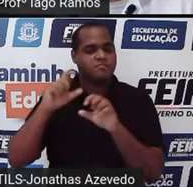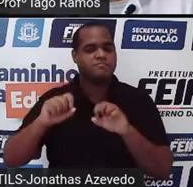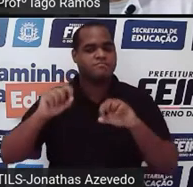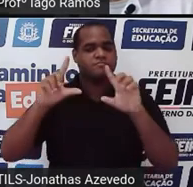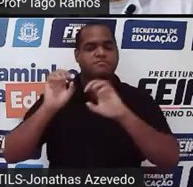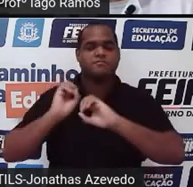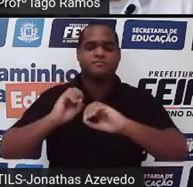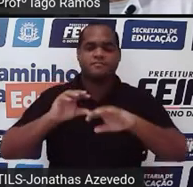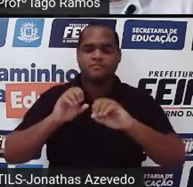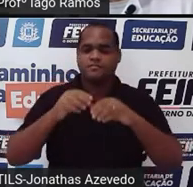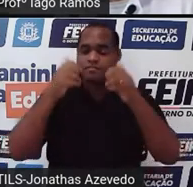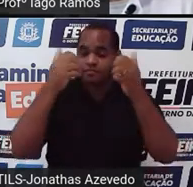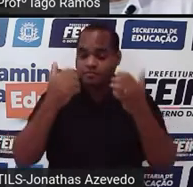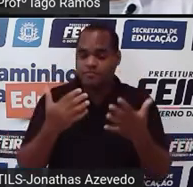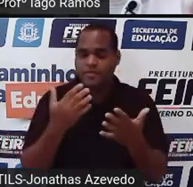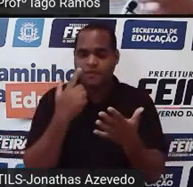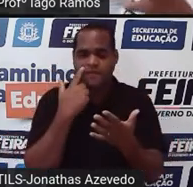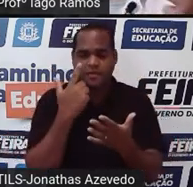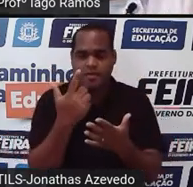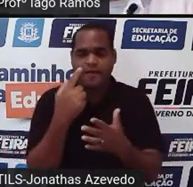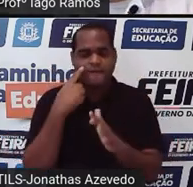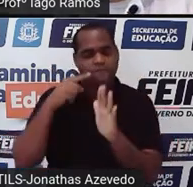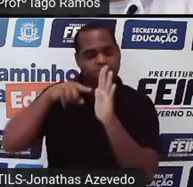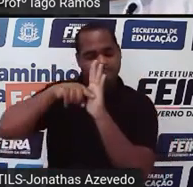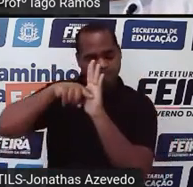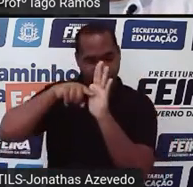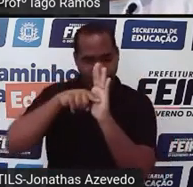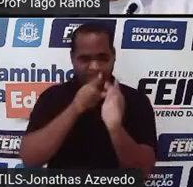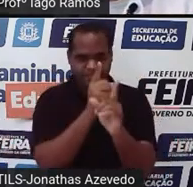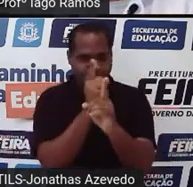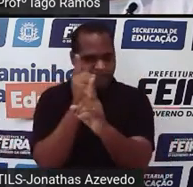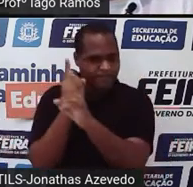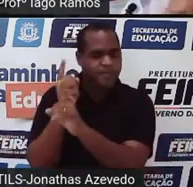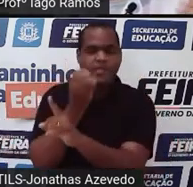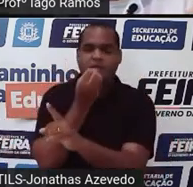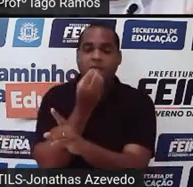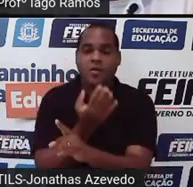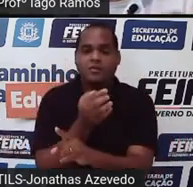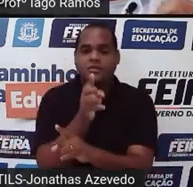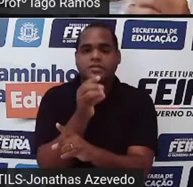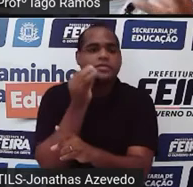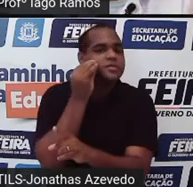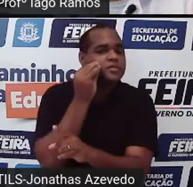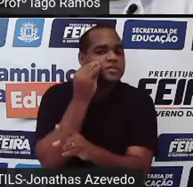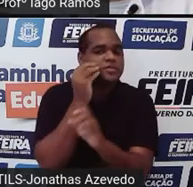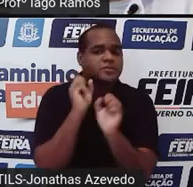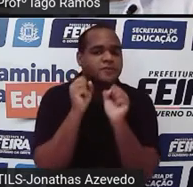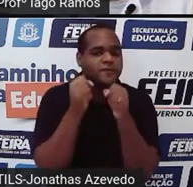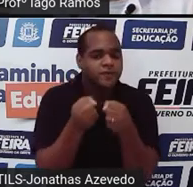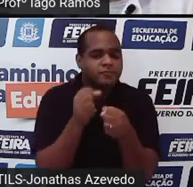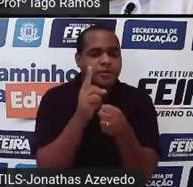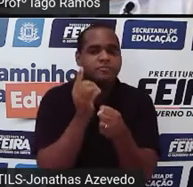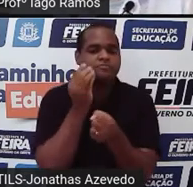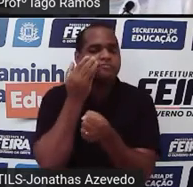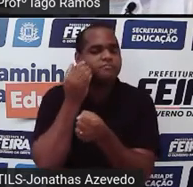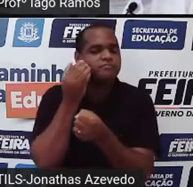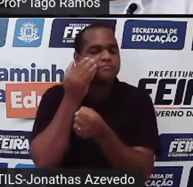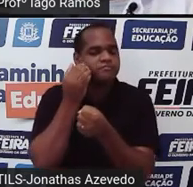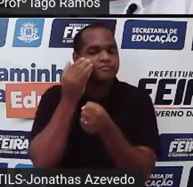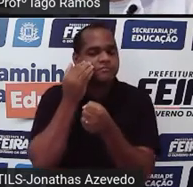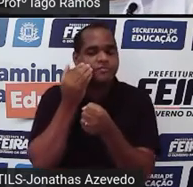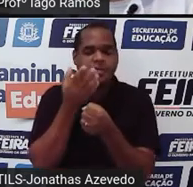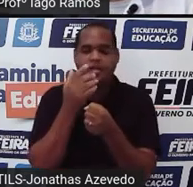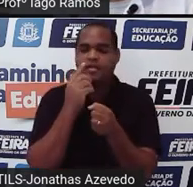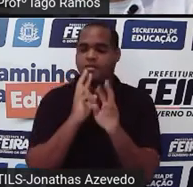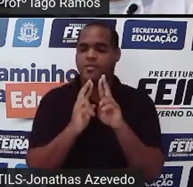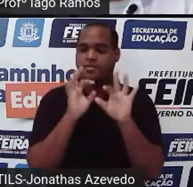foi como uma parte para que você investigasse né você tem pasta e fazer uma investigação Zinho aí e